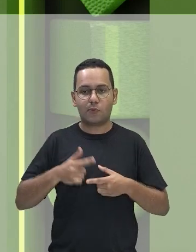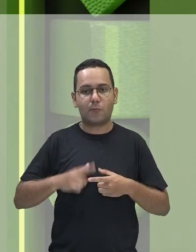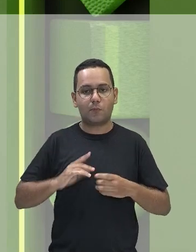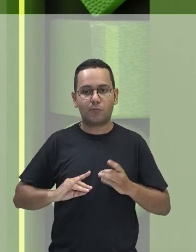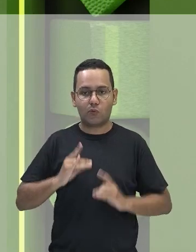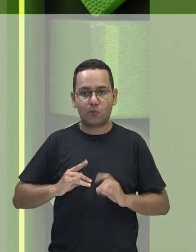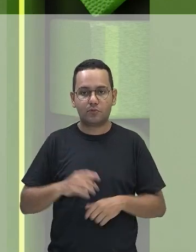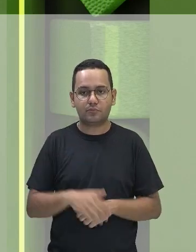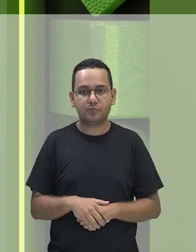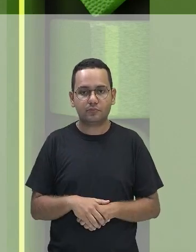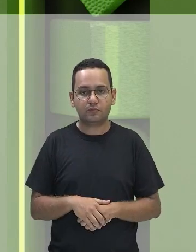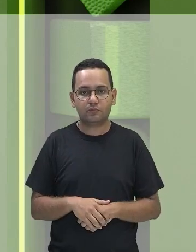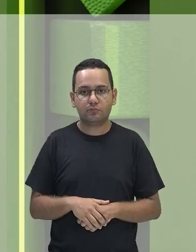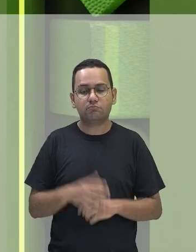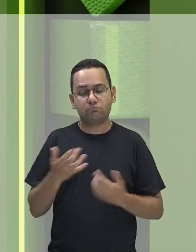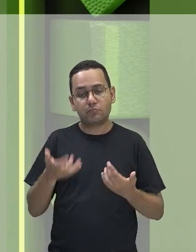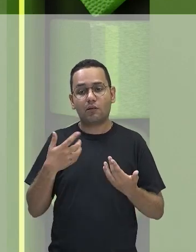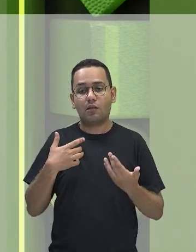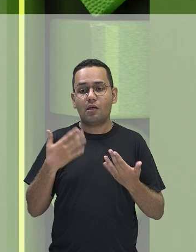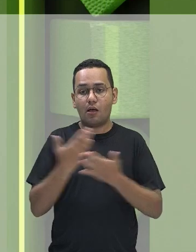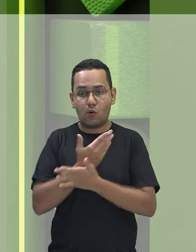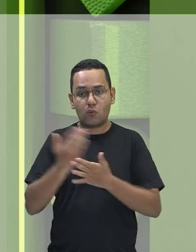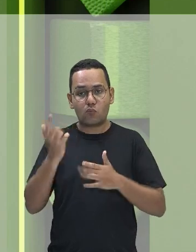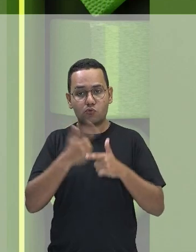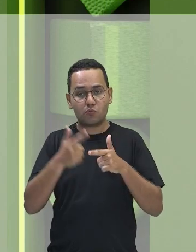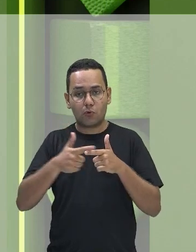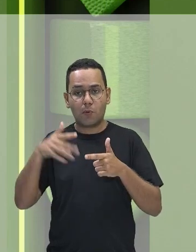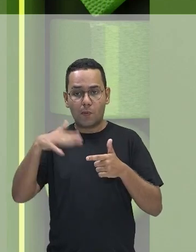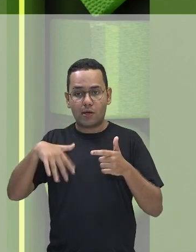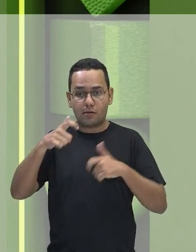esses aí foram alguns problemas relacionados ao